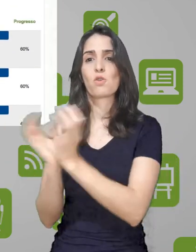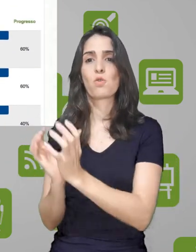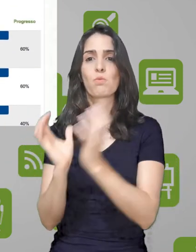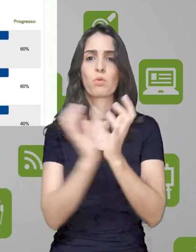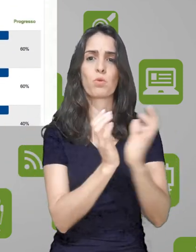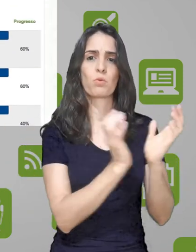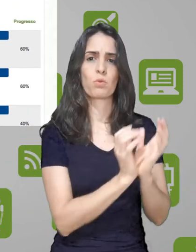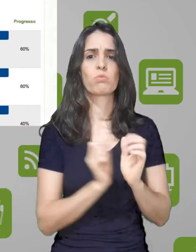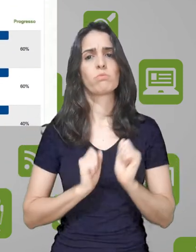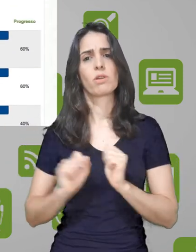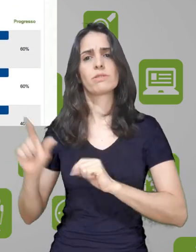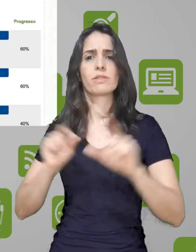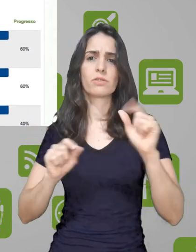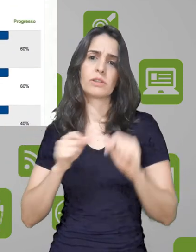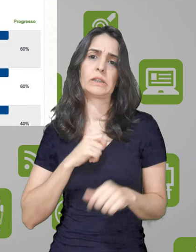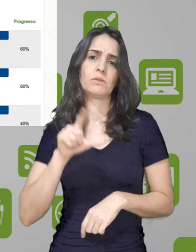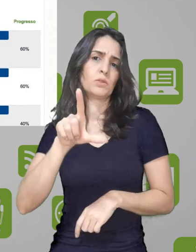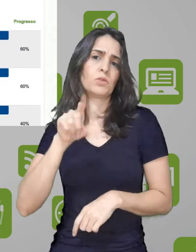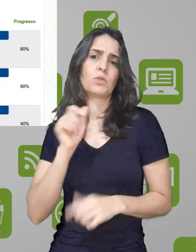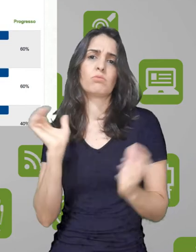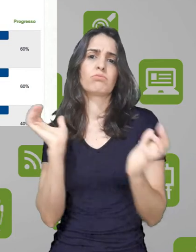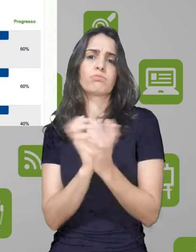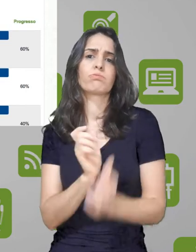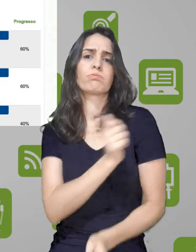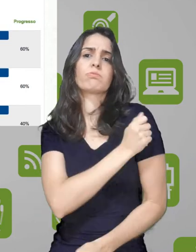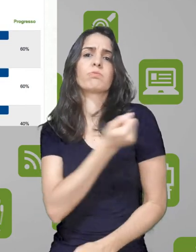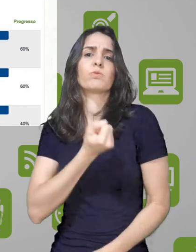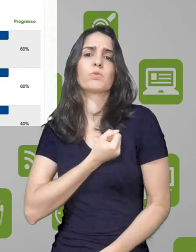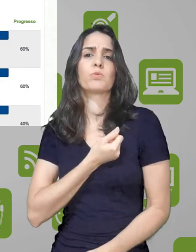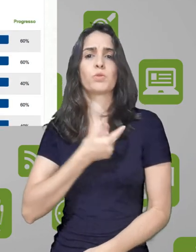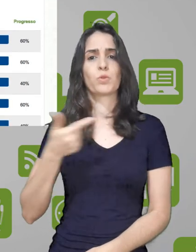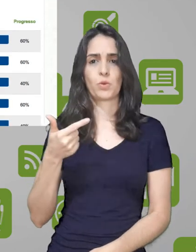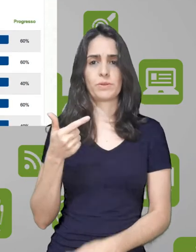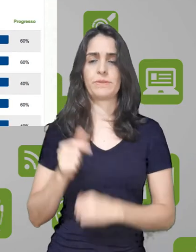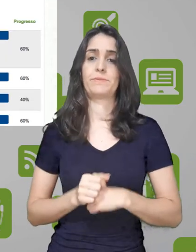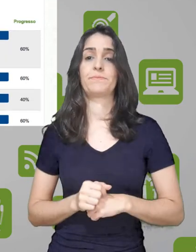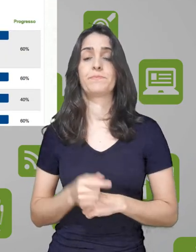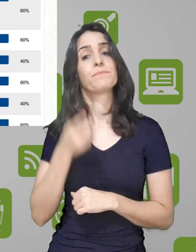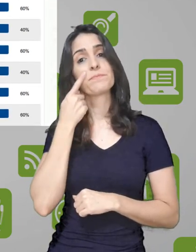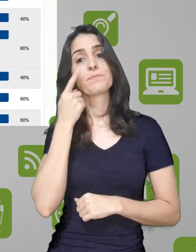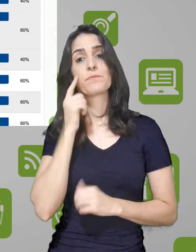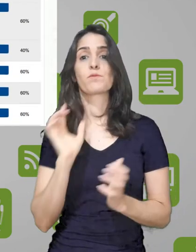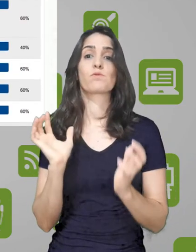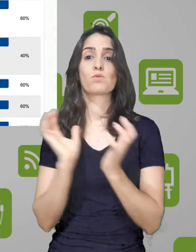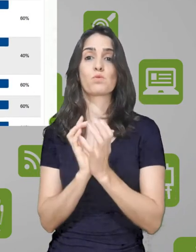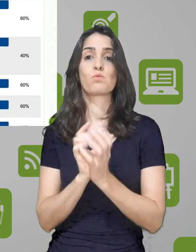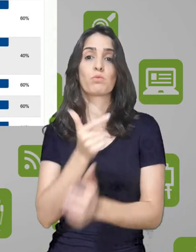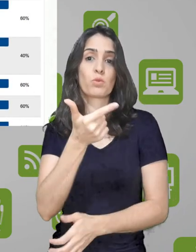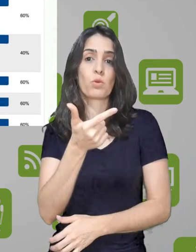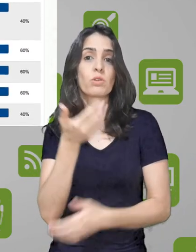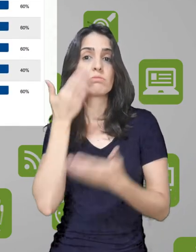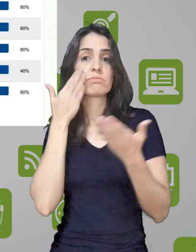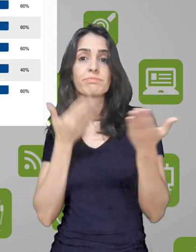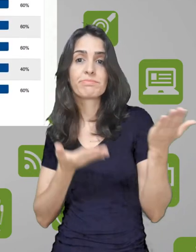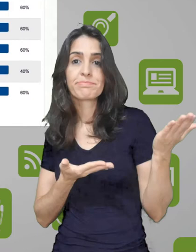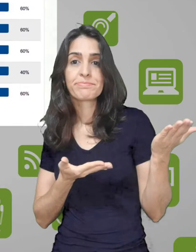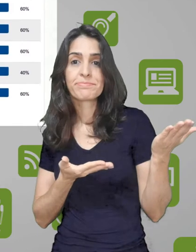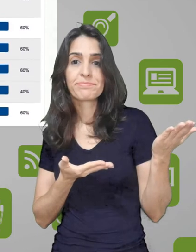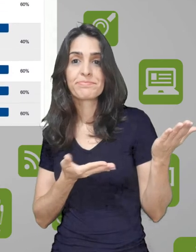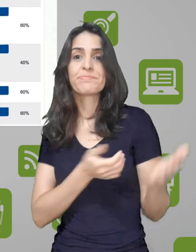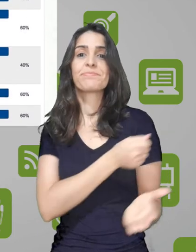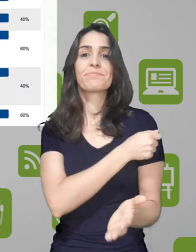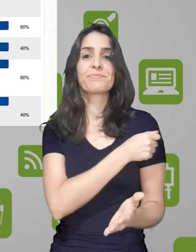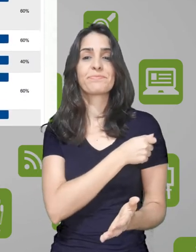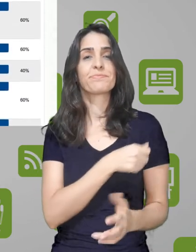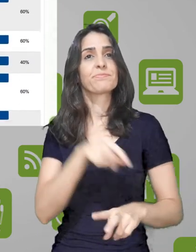e se eu tiver mais de uma turma eu posso ir parar aqui por exemplo escolher a turma dois tá na turma dois a situação dos meus